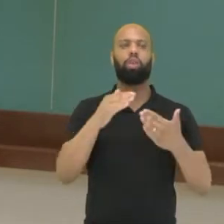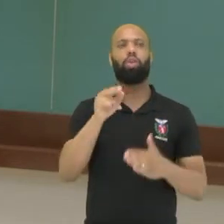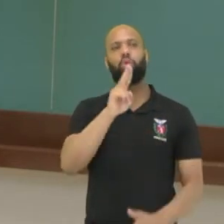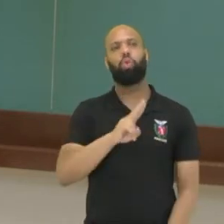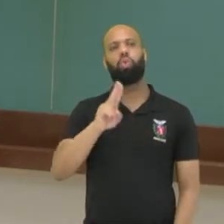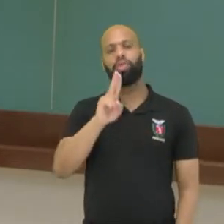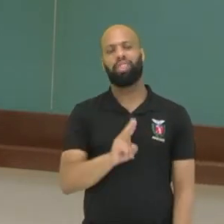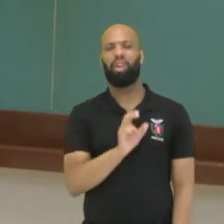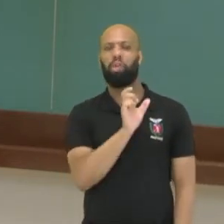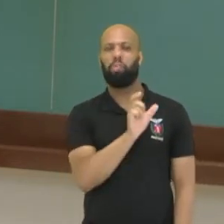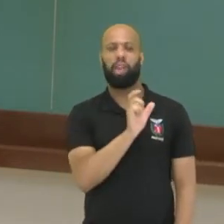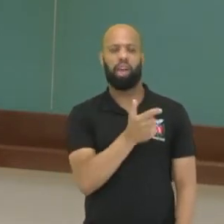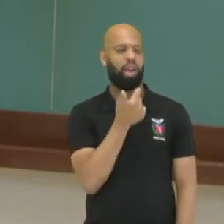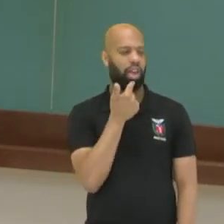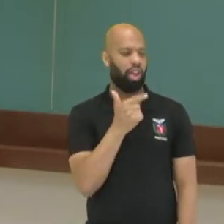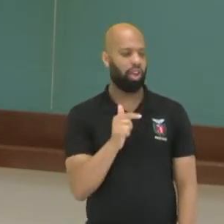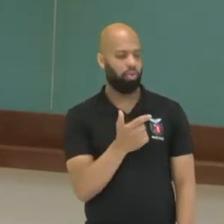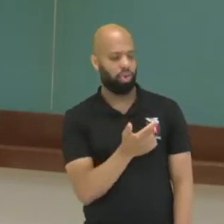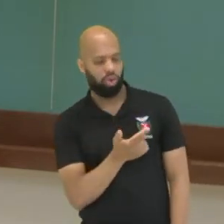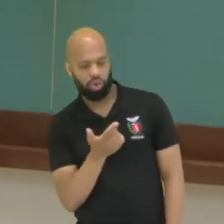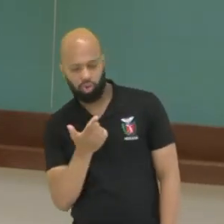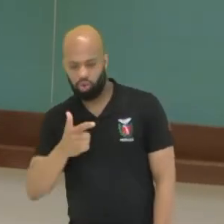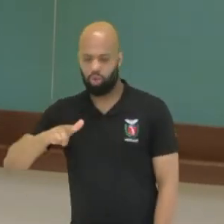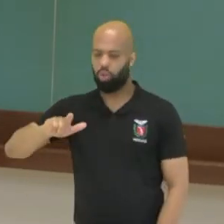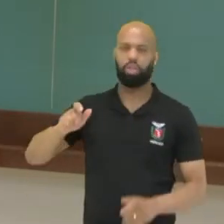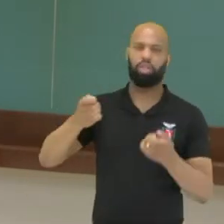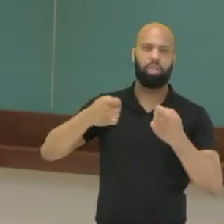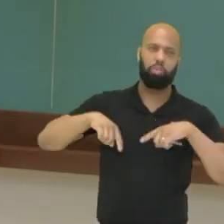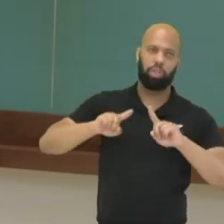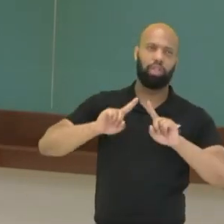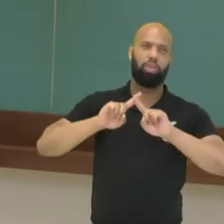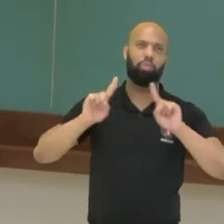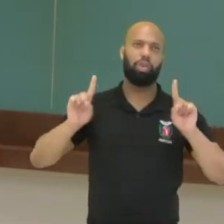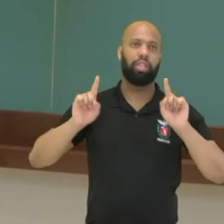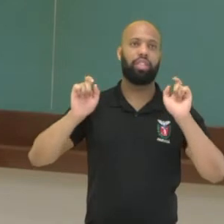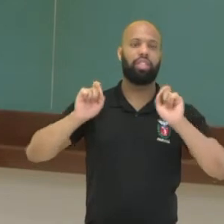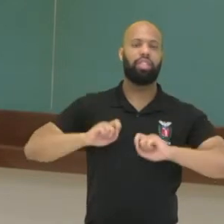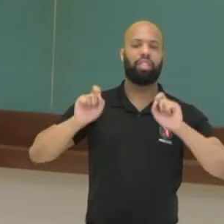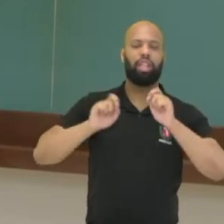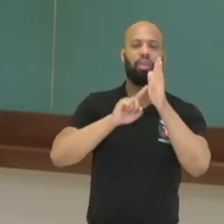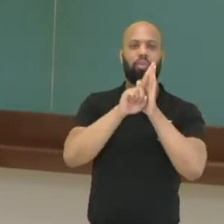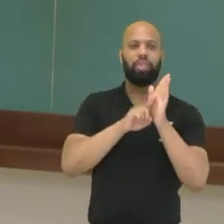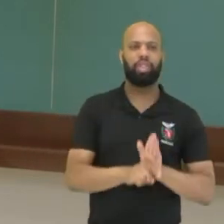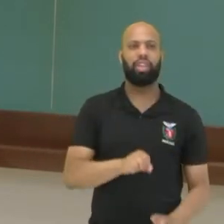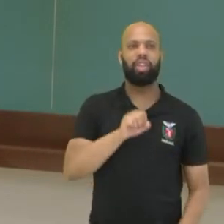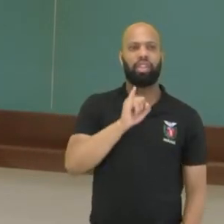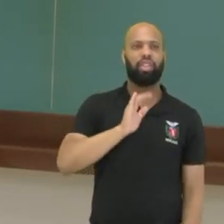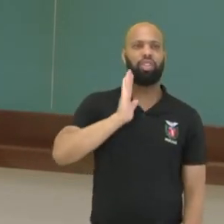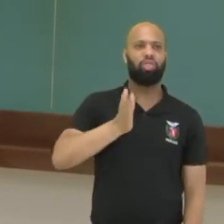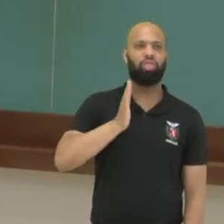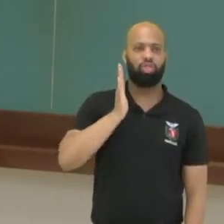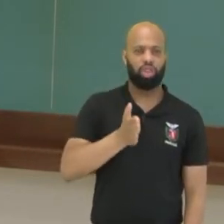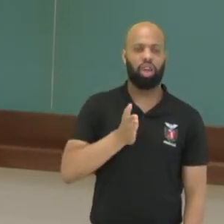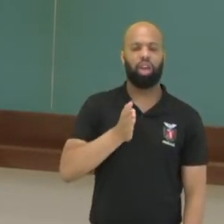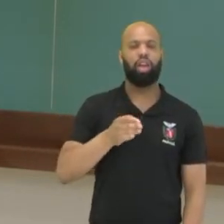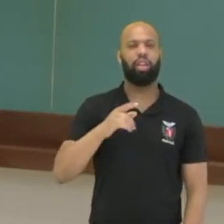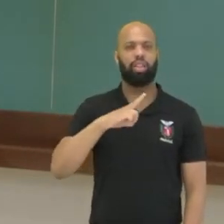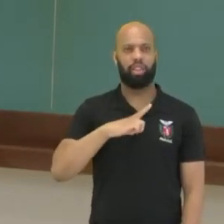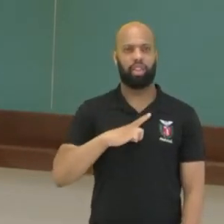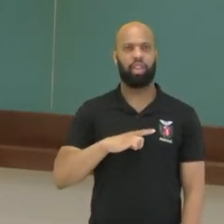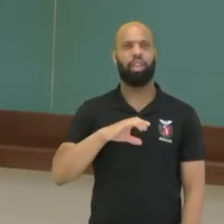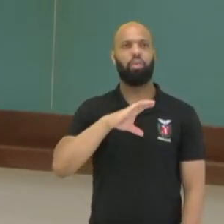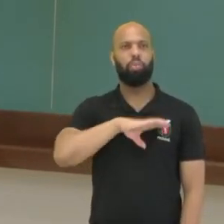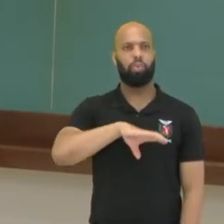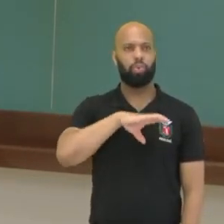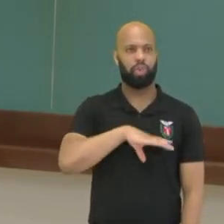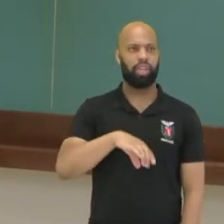recomendado. Então você pode fazer o quê? Pode verificar, né, pesquisar se isso já foi aportuguesado ou não.